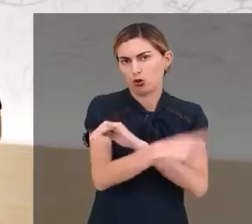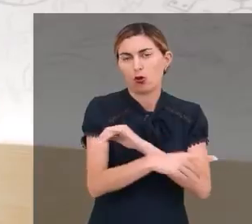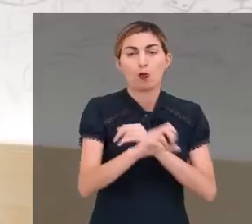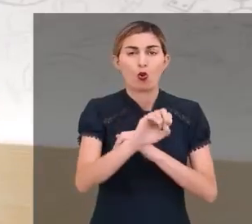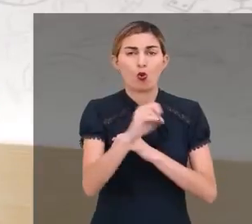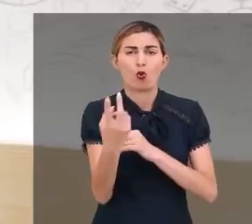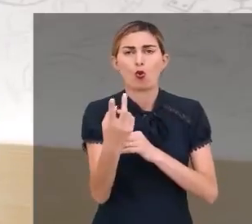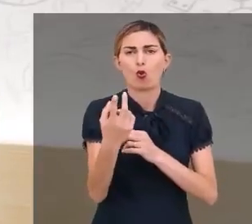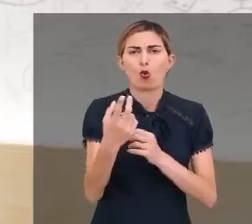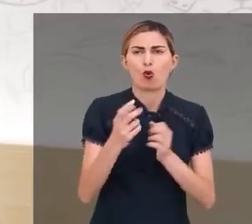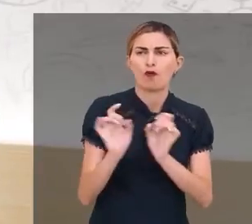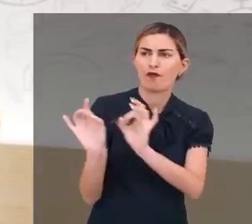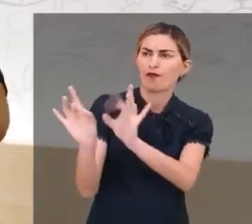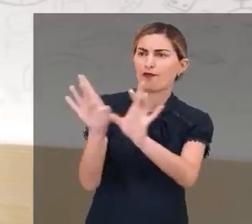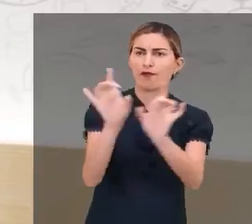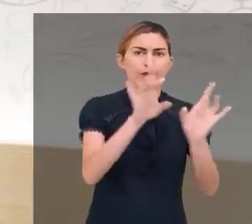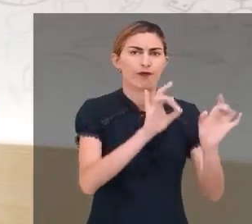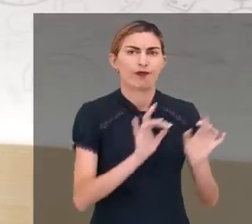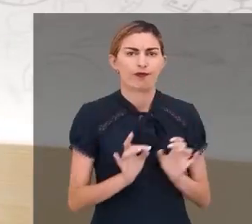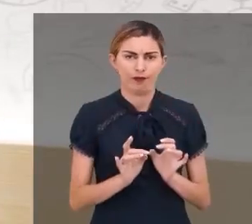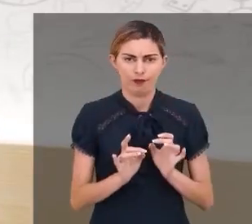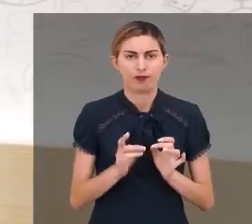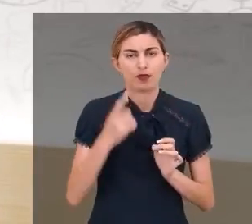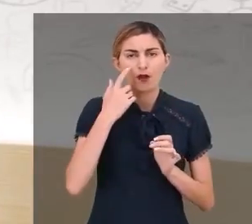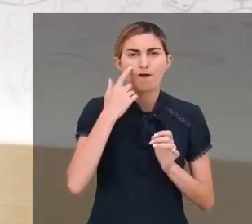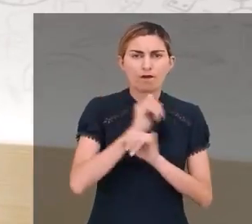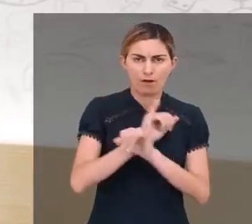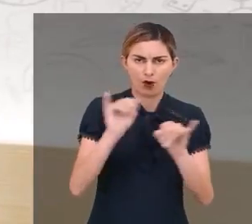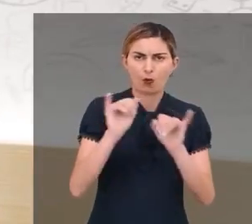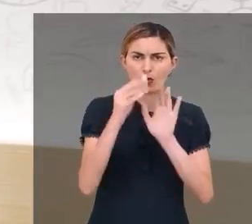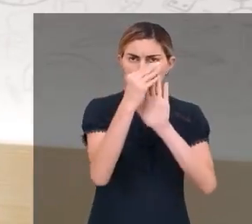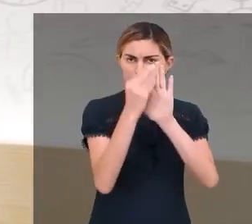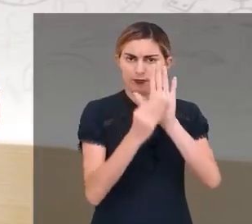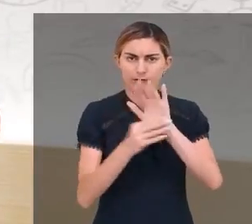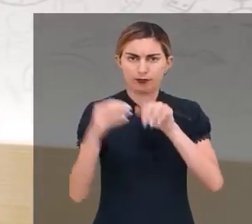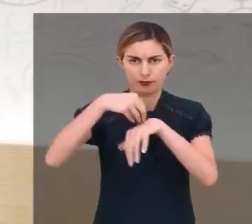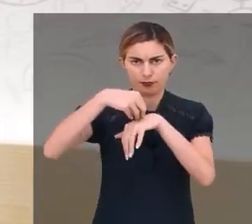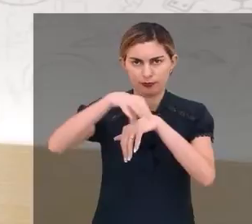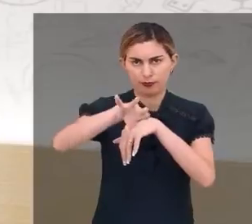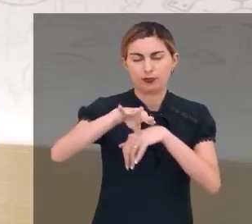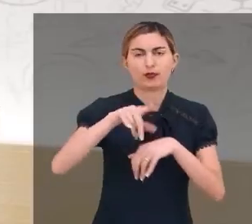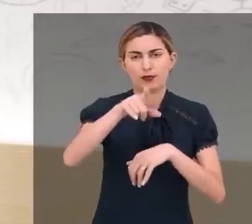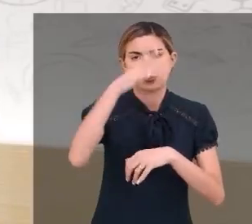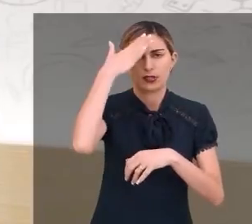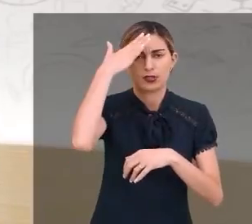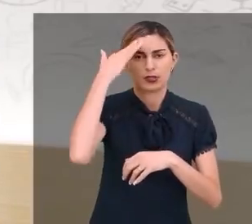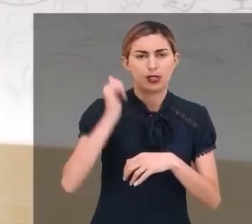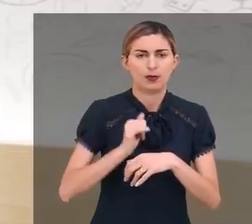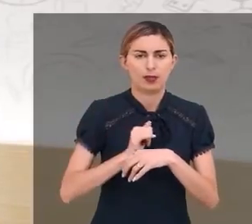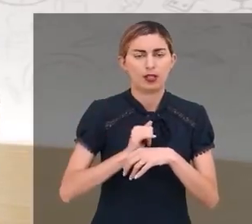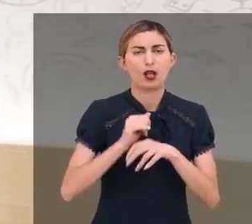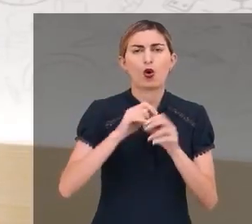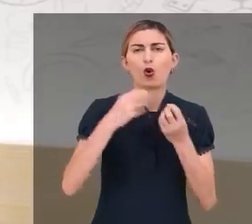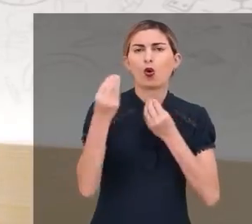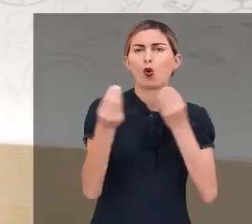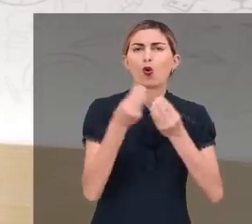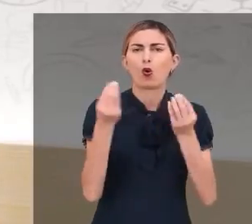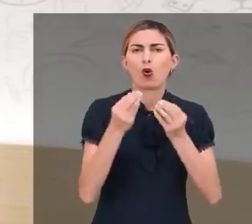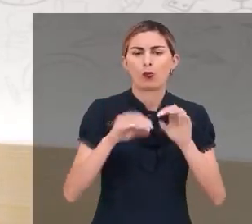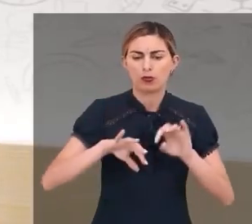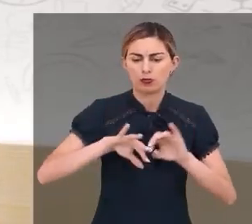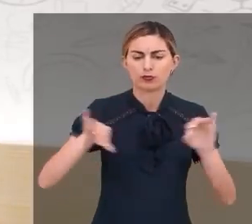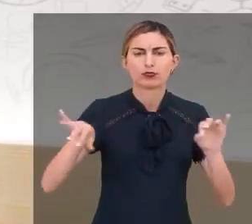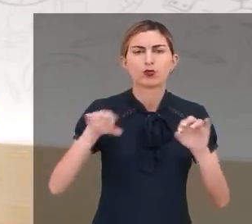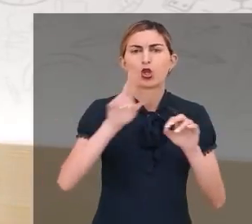item, ou pelo seu valor de consumo. Para isso, teremos aí algumas informações que vocês deverão saber. Então, classificar